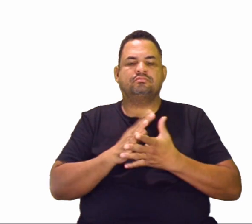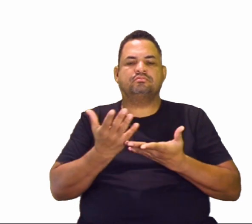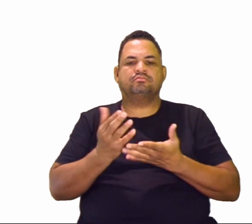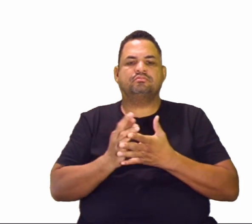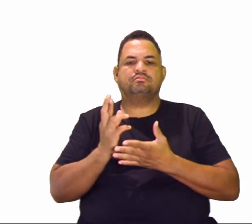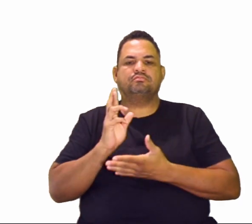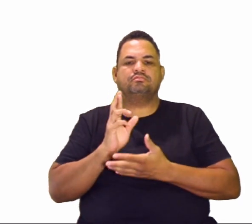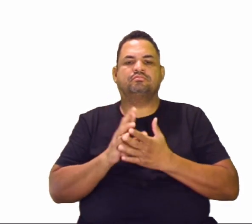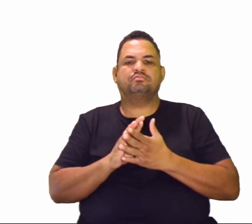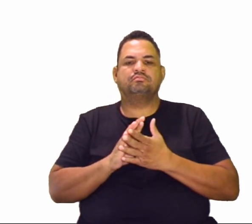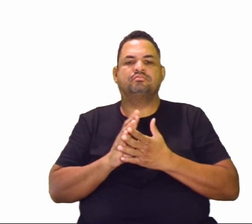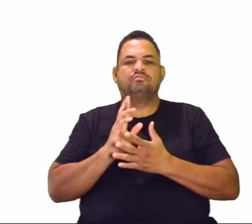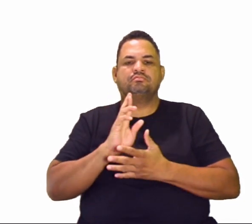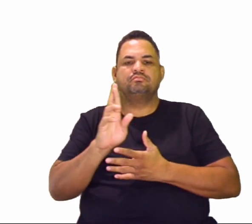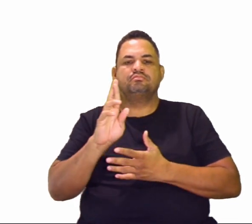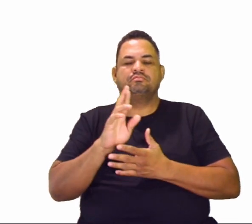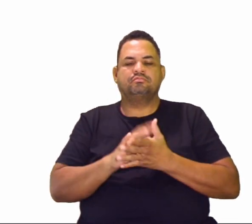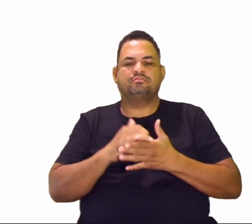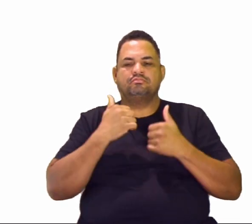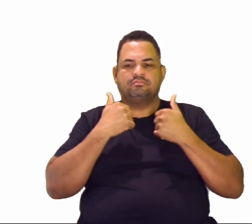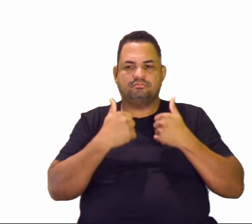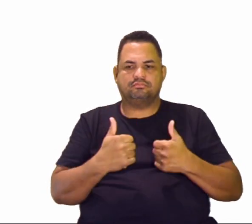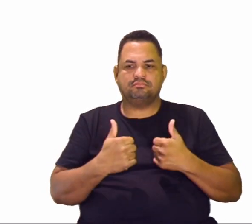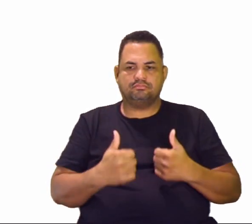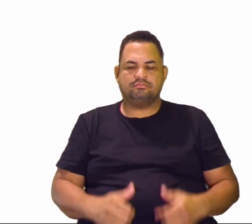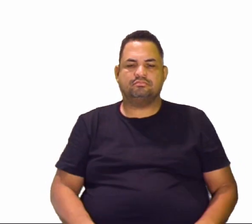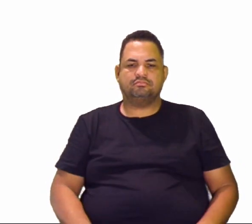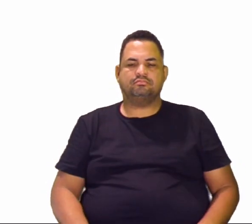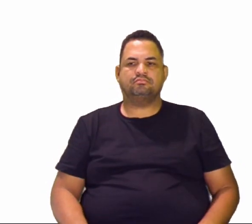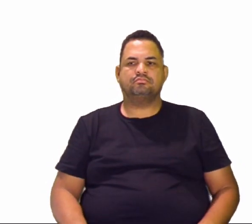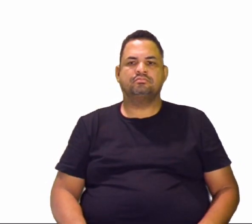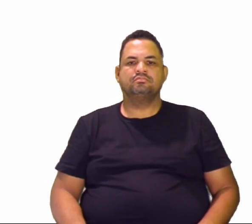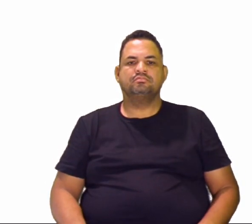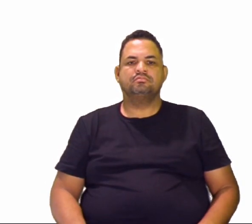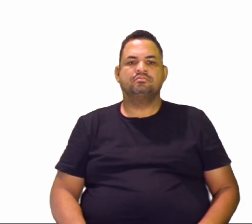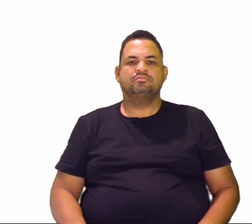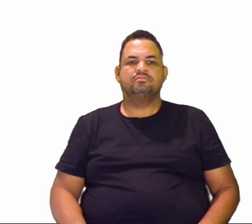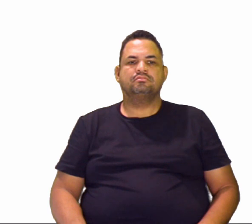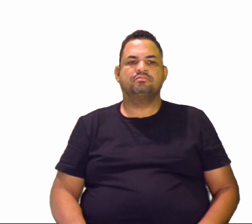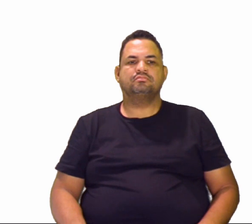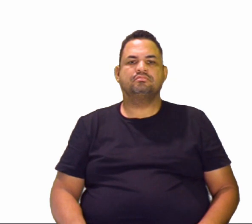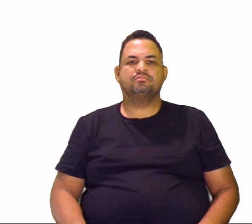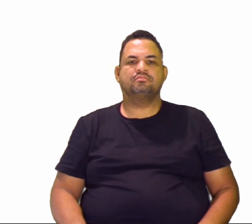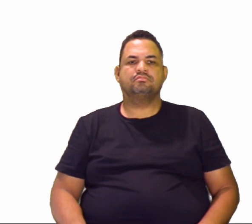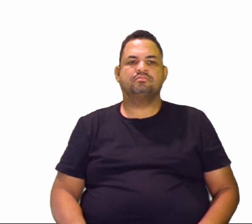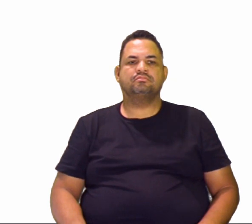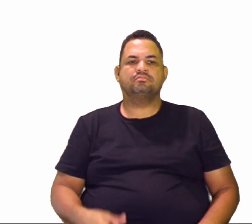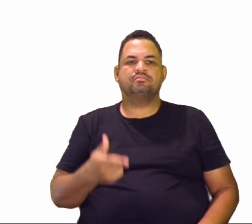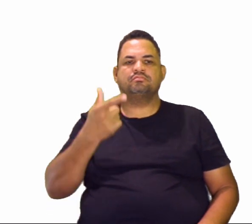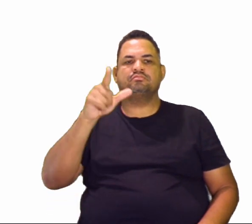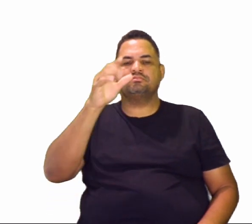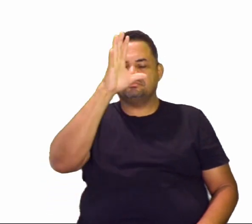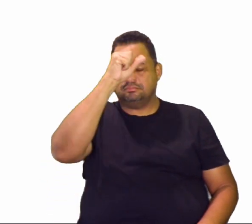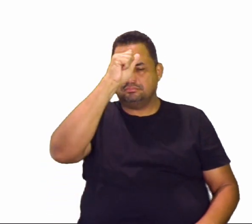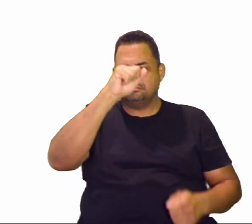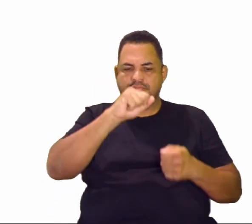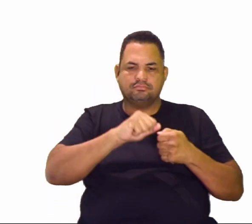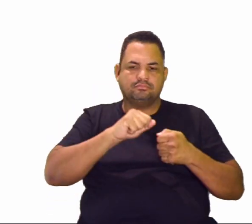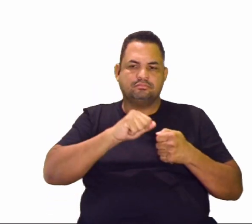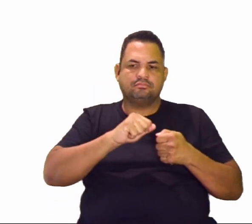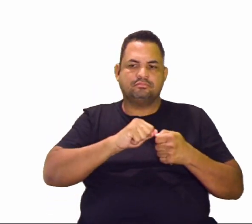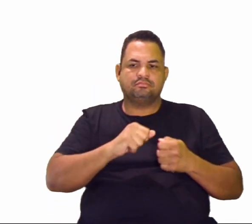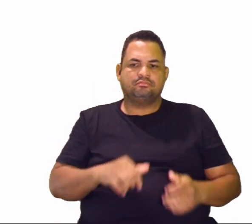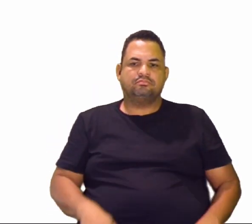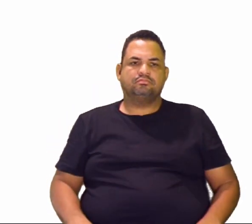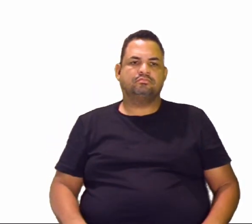resultado satisfatório. Valeu? Vamos agora para o outro aprender fazendo.